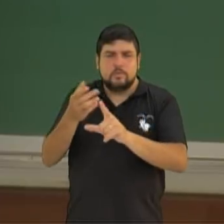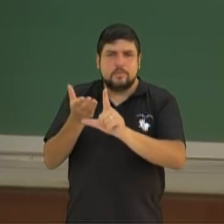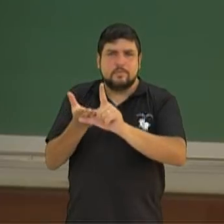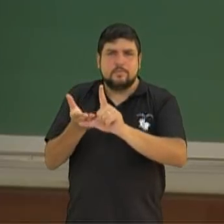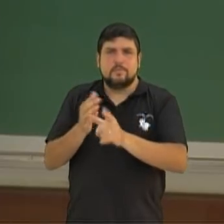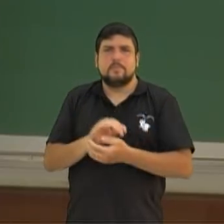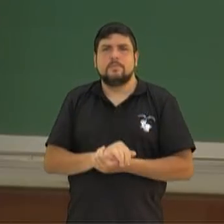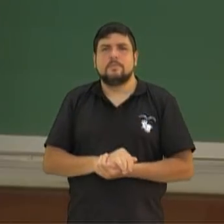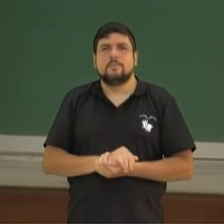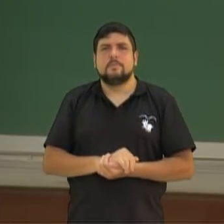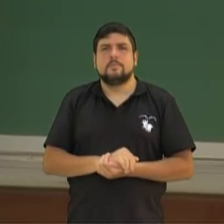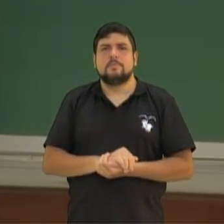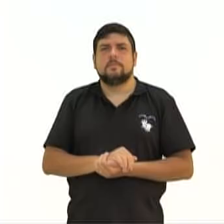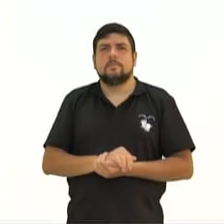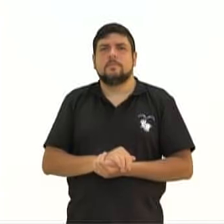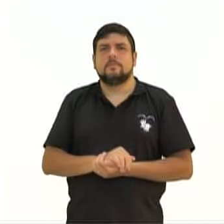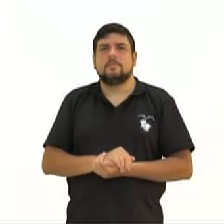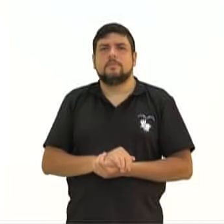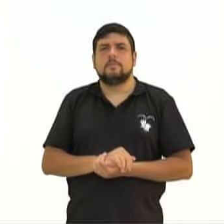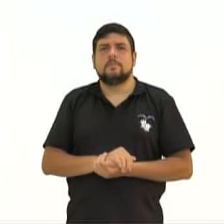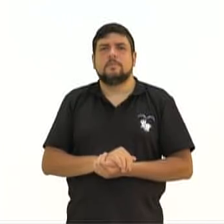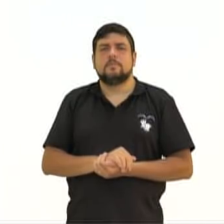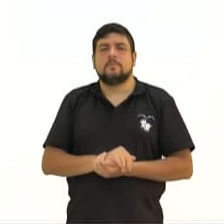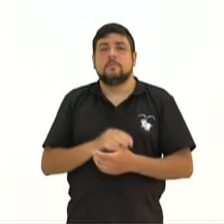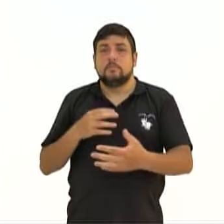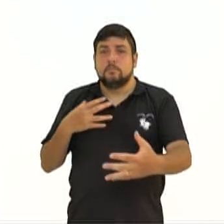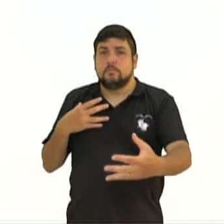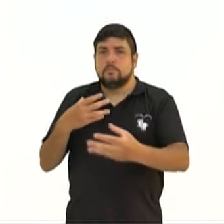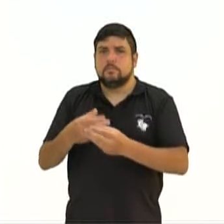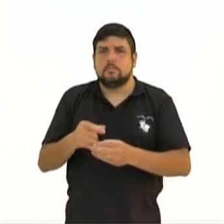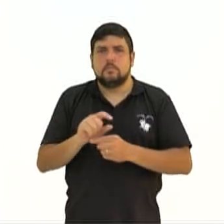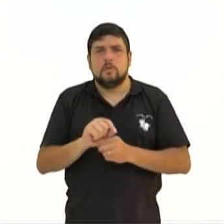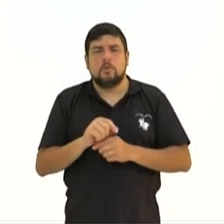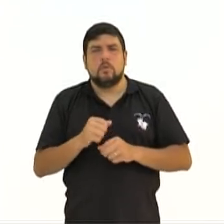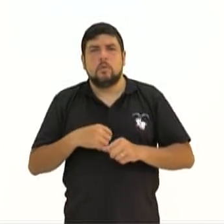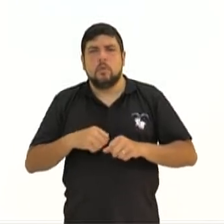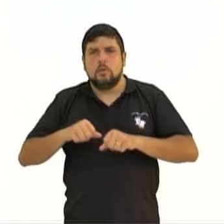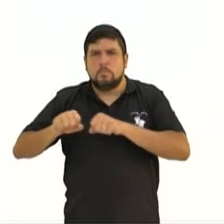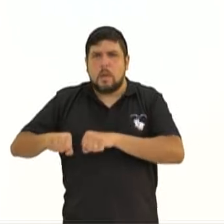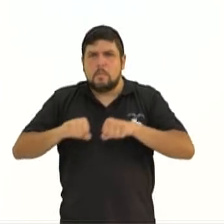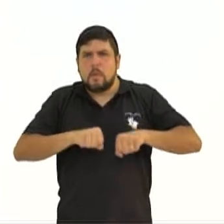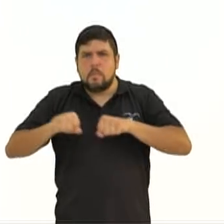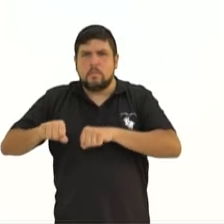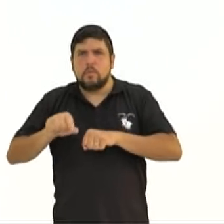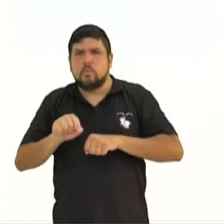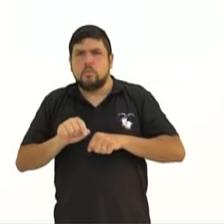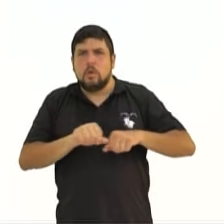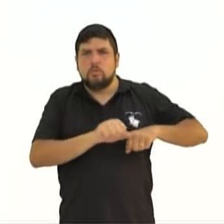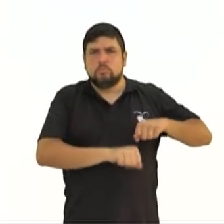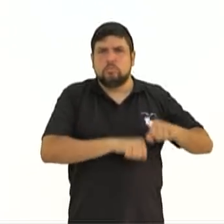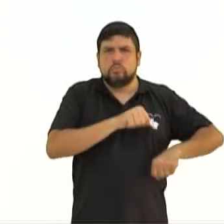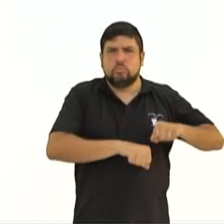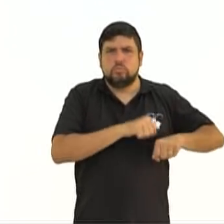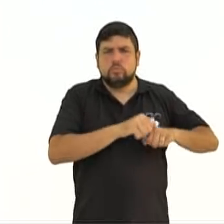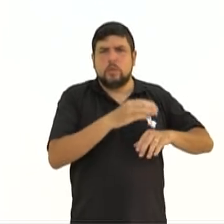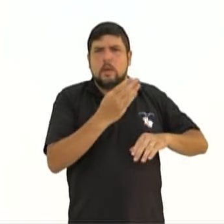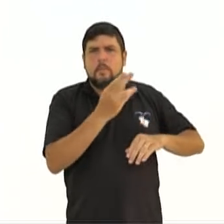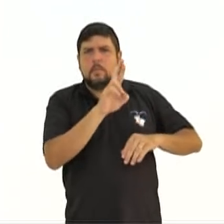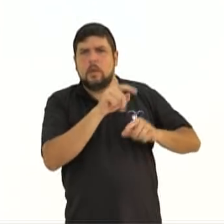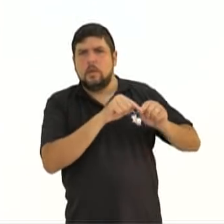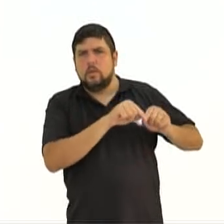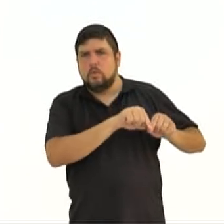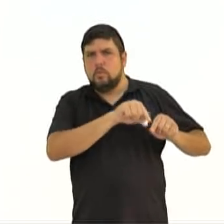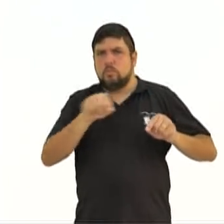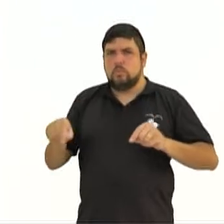a nossa aula sobre mountain bike, é uma variação do ciclismo de estrada. Os circuitos, eles acontecem